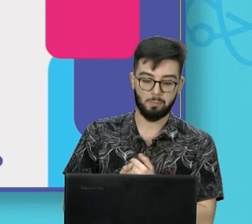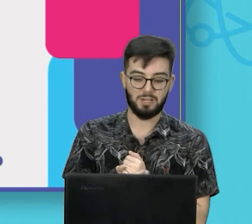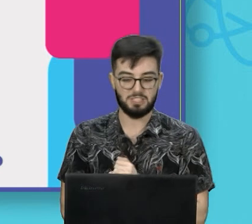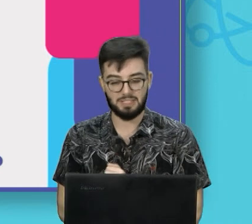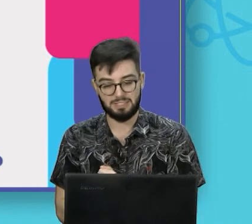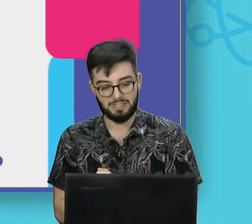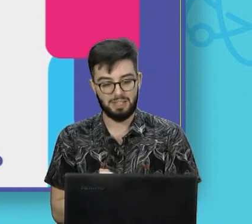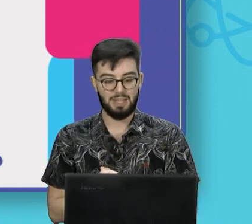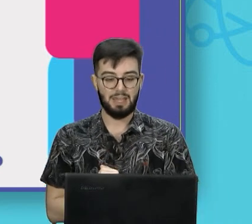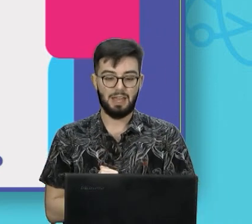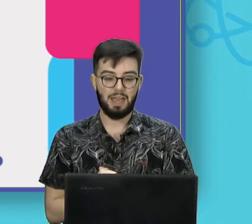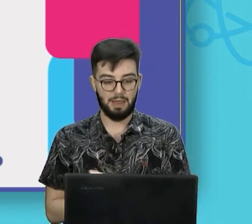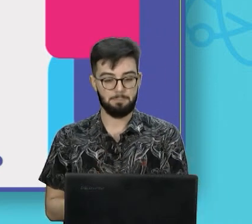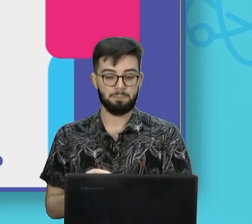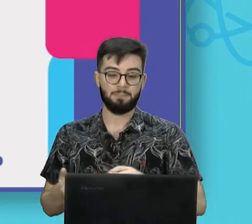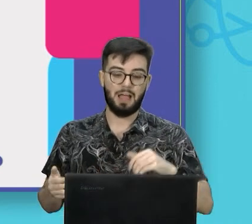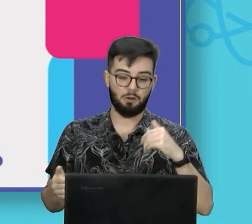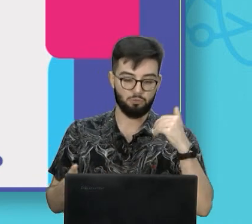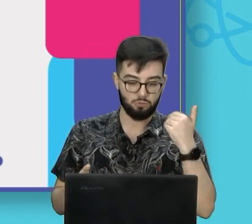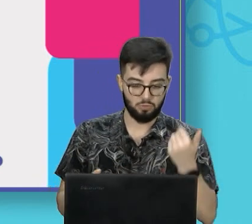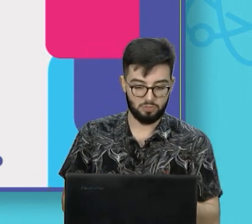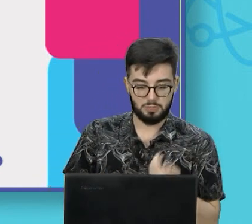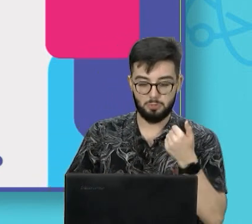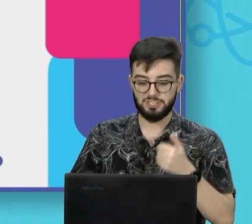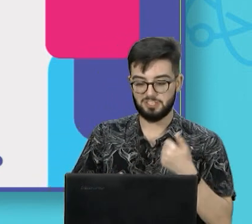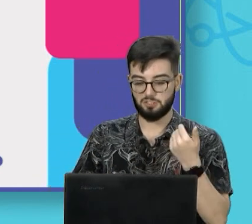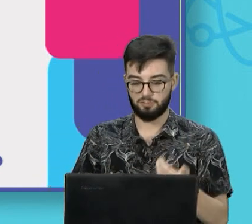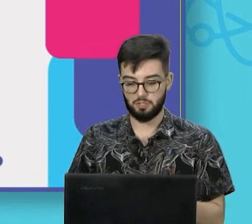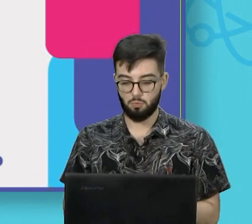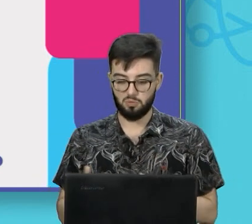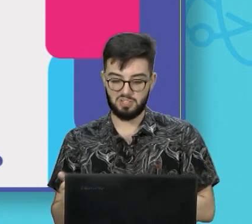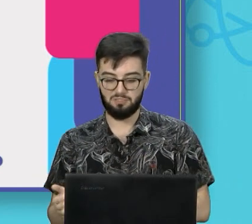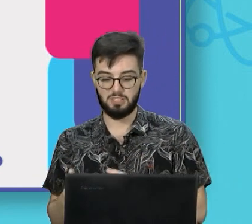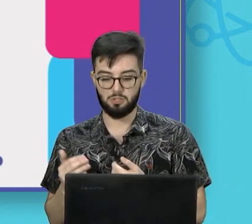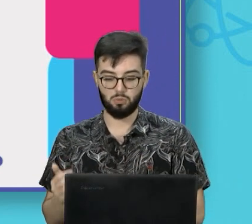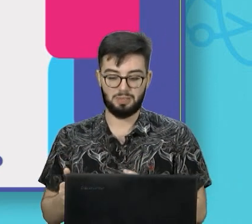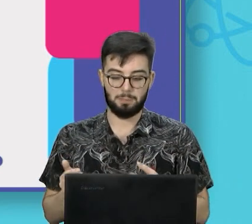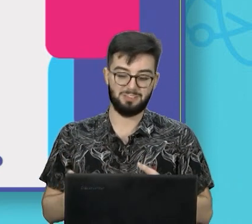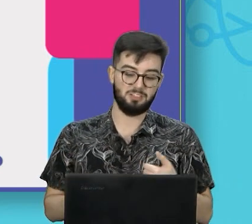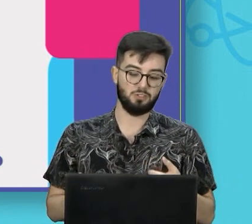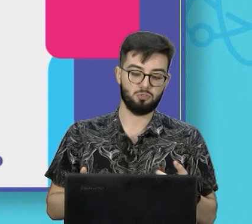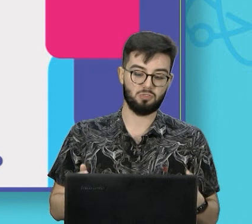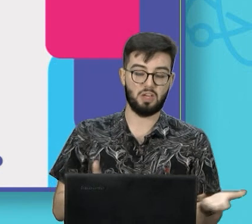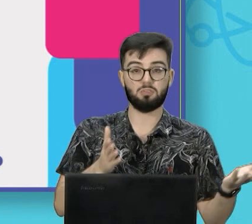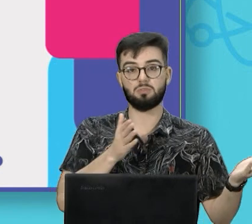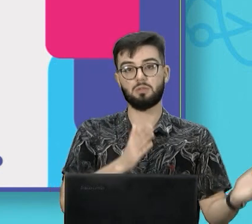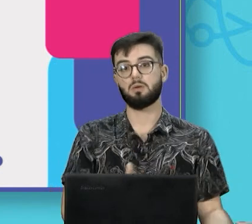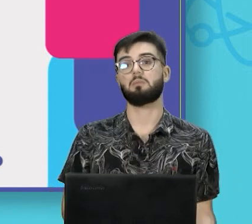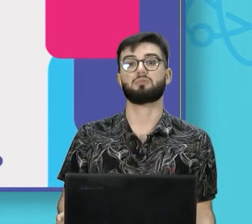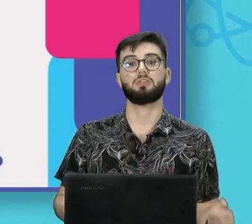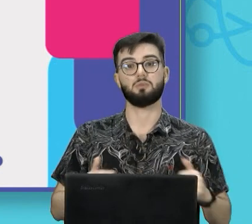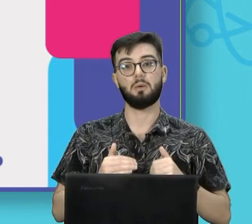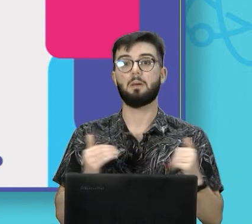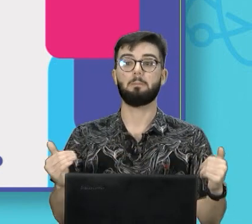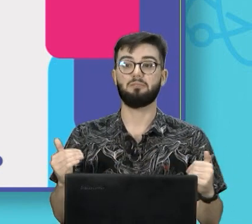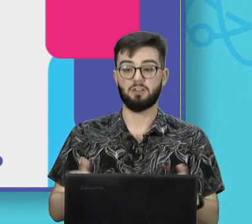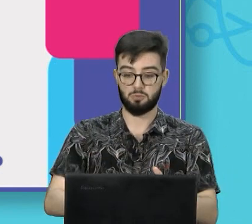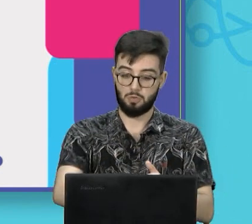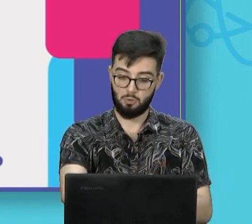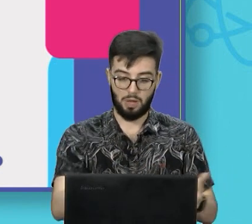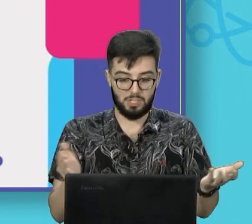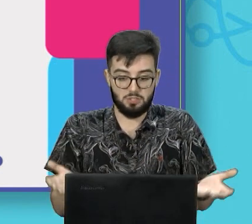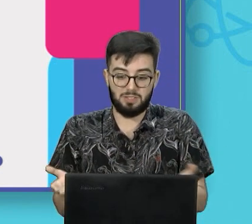34 só saber pra gente a letra é a Constituição de 1891 considerava eleitores apenas indivíduos do sexo masculino